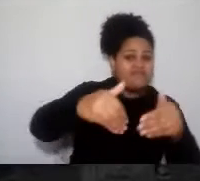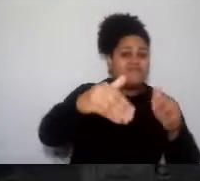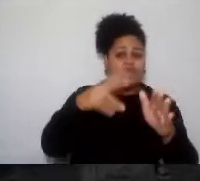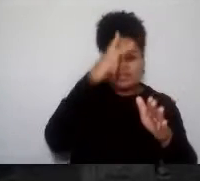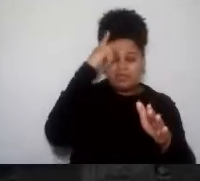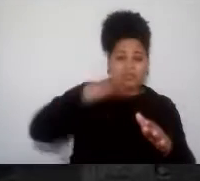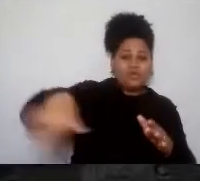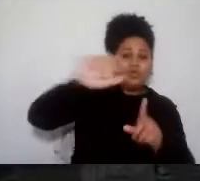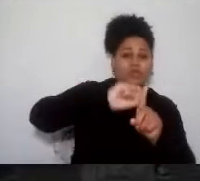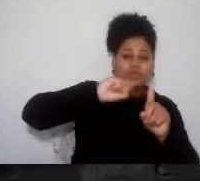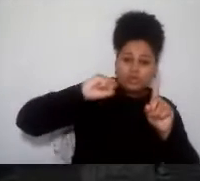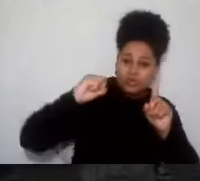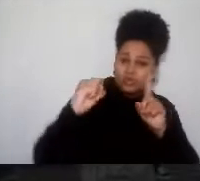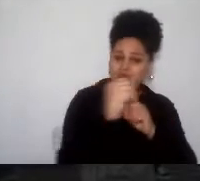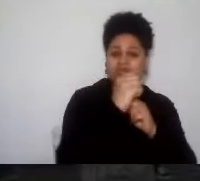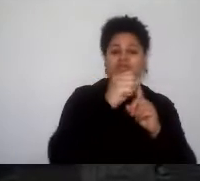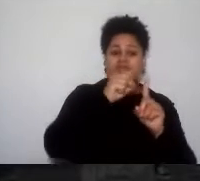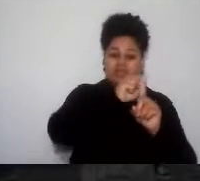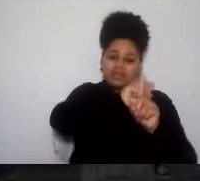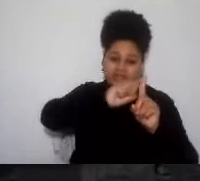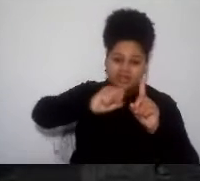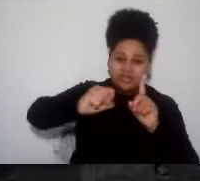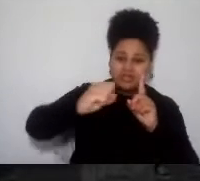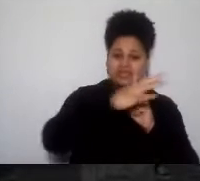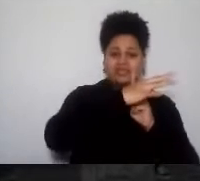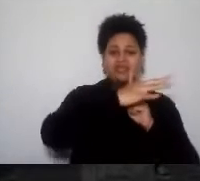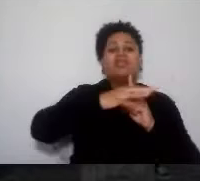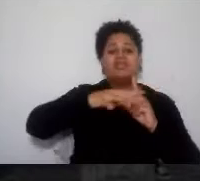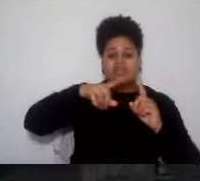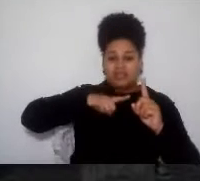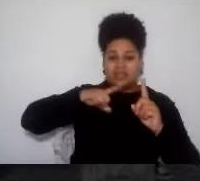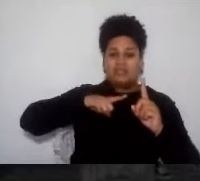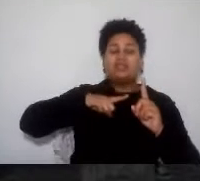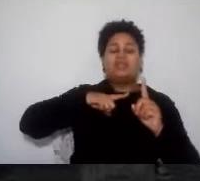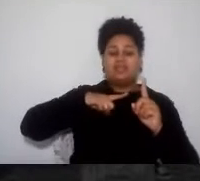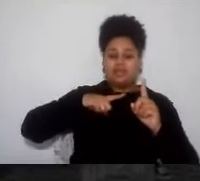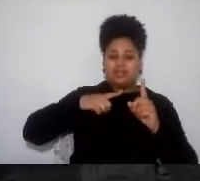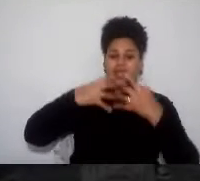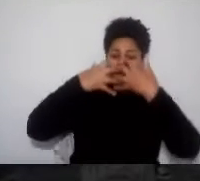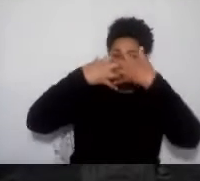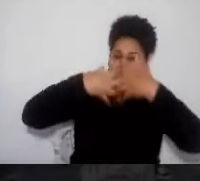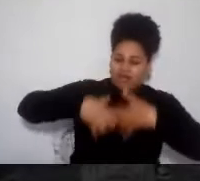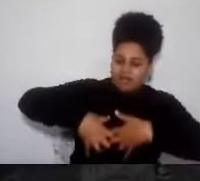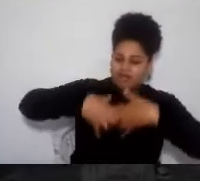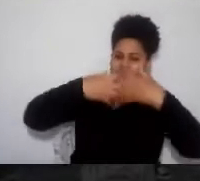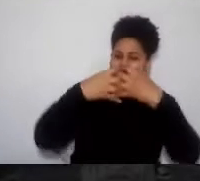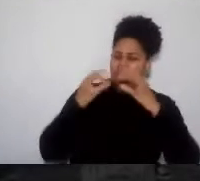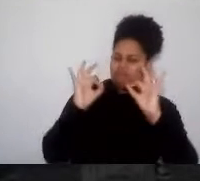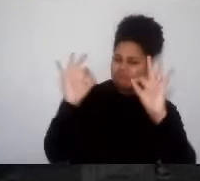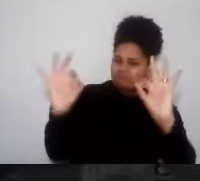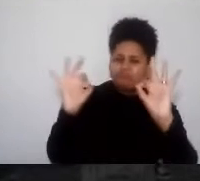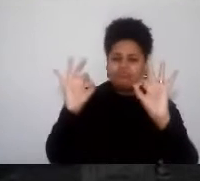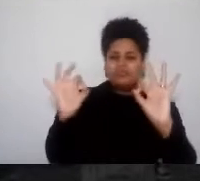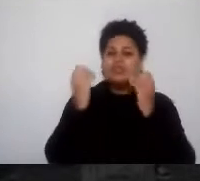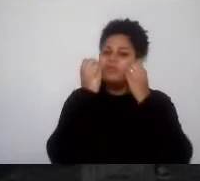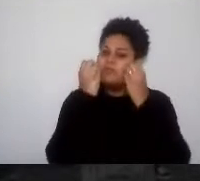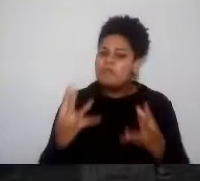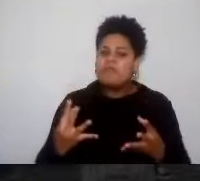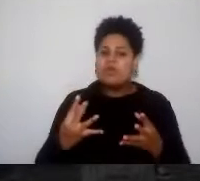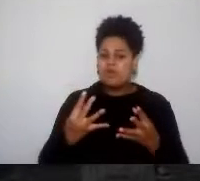com uma articulação ímpar, de estar levando a discussão à sociedade e mostrando a